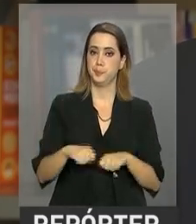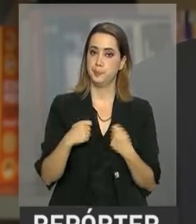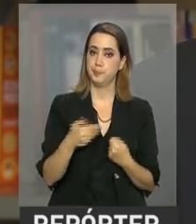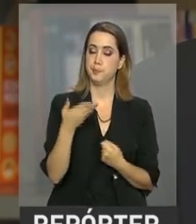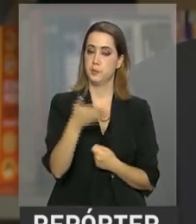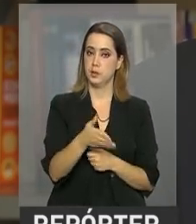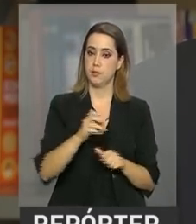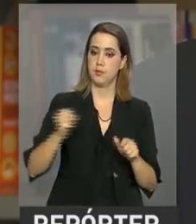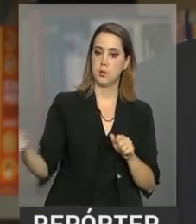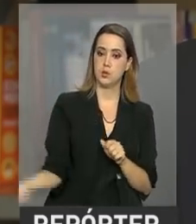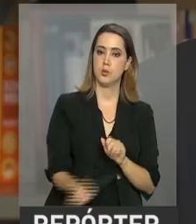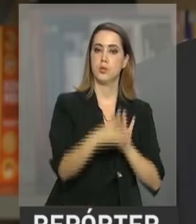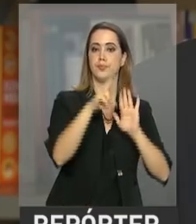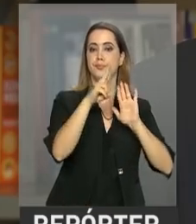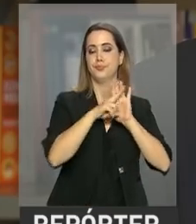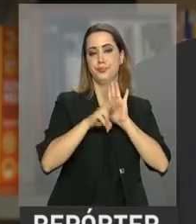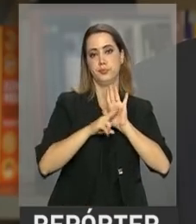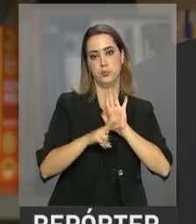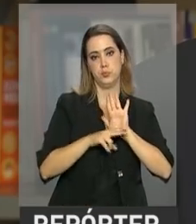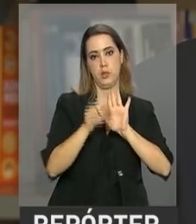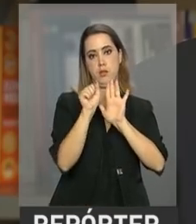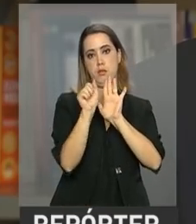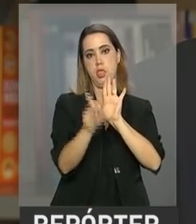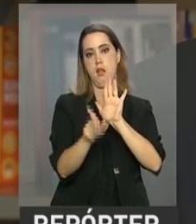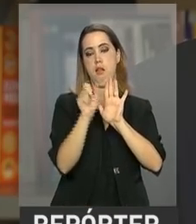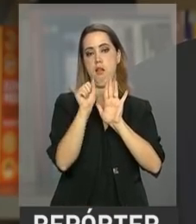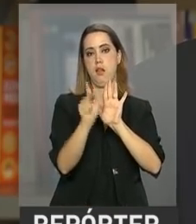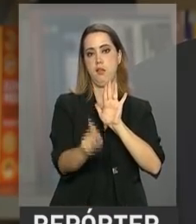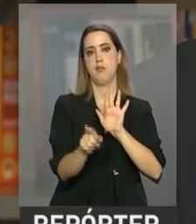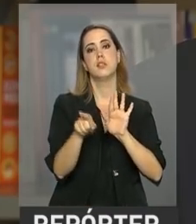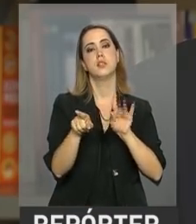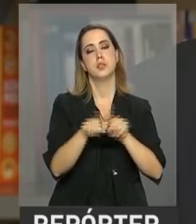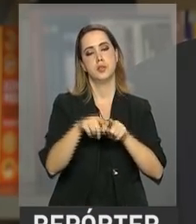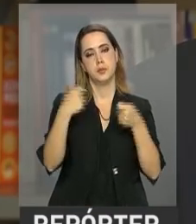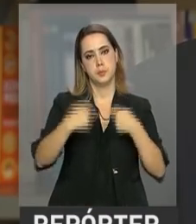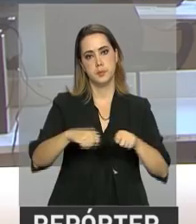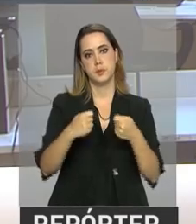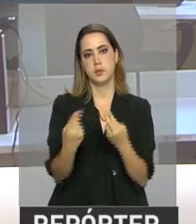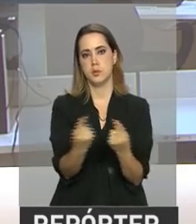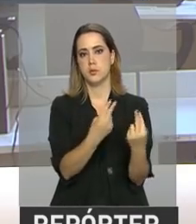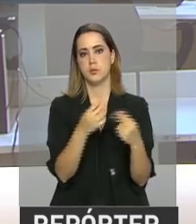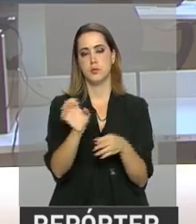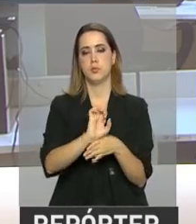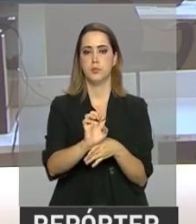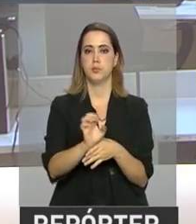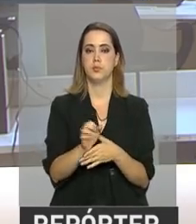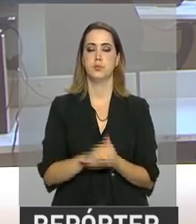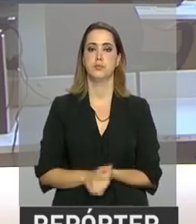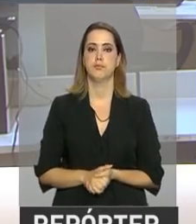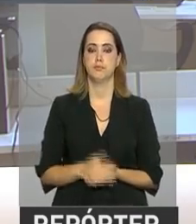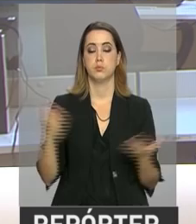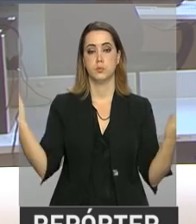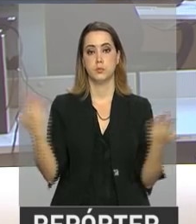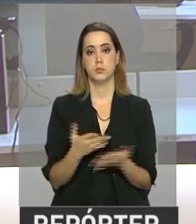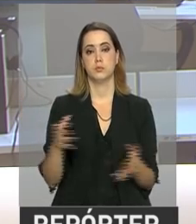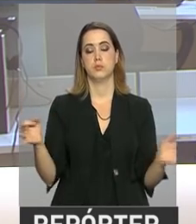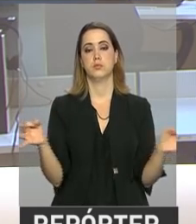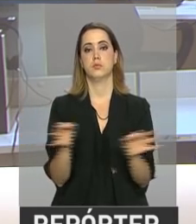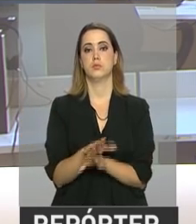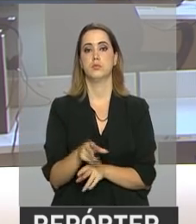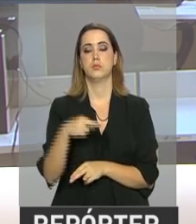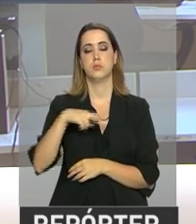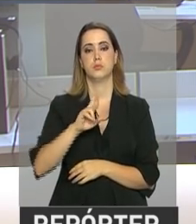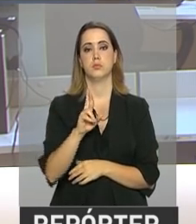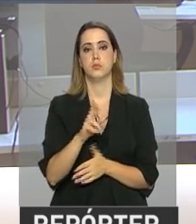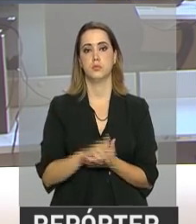que essa reforma no lado previdenciário seja feita também pelos estados. E assim encerramos esta edição